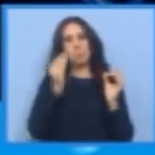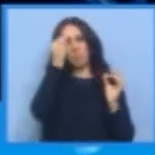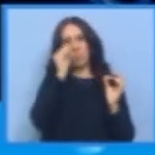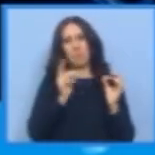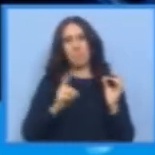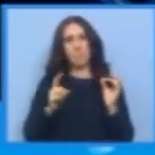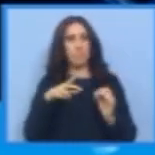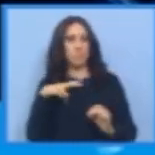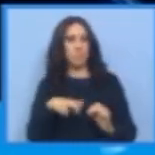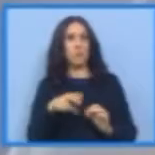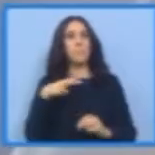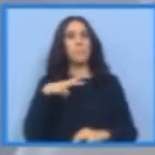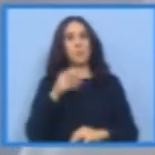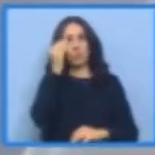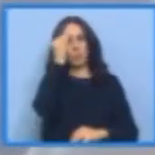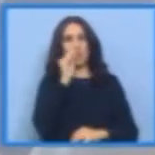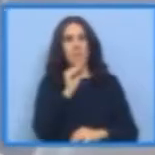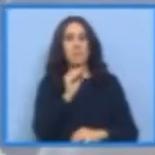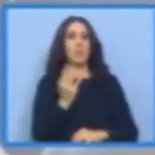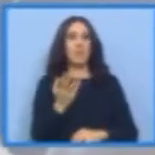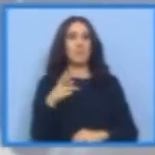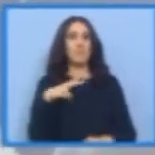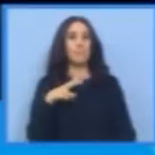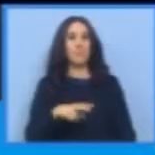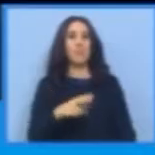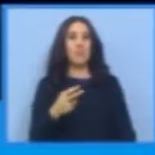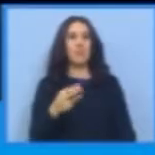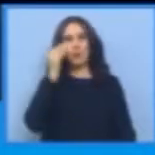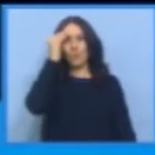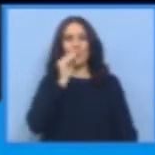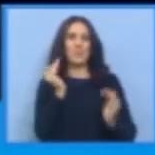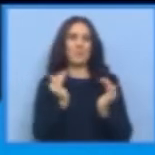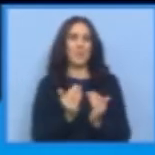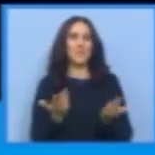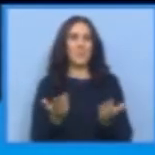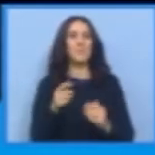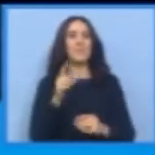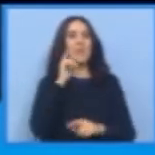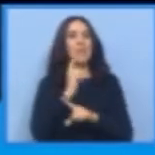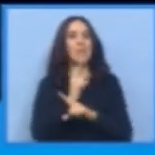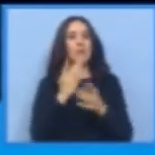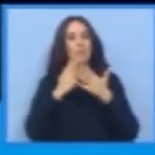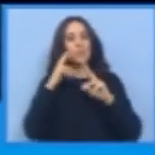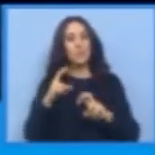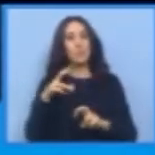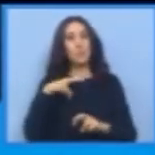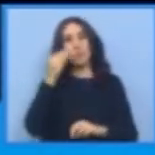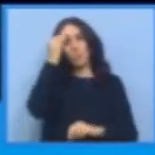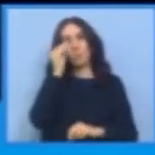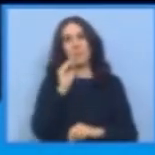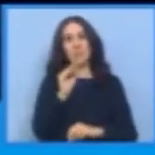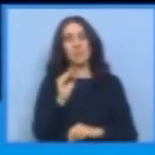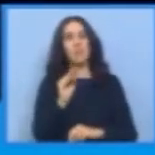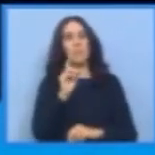Portugal, e as recomendações para Portugal é que tem menos recomendações. E as recomendações que o estudo faz para Portugal é que precisamente